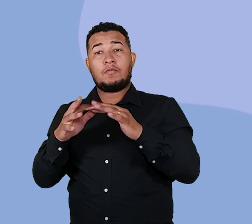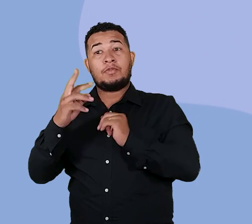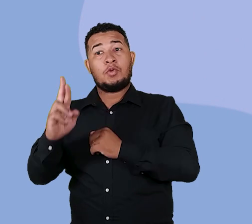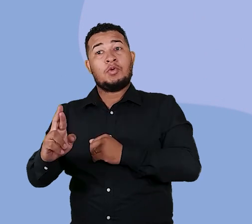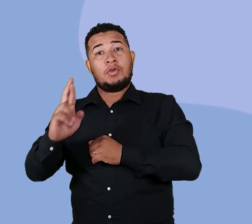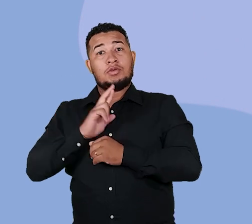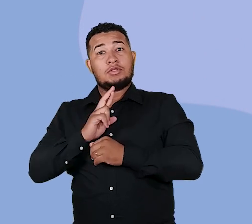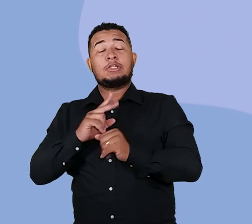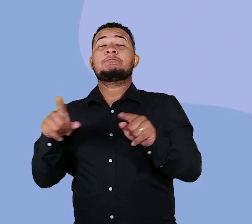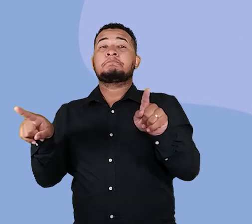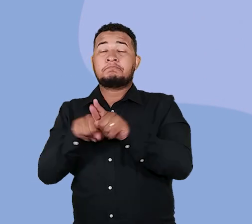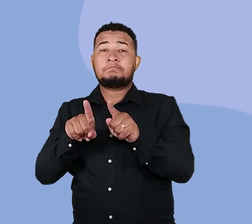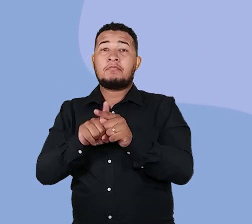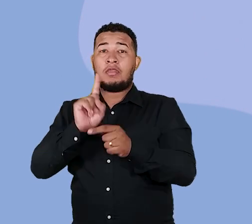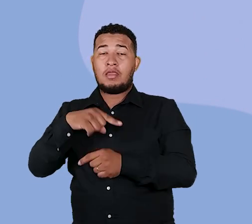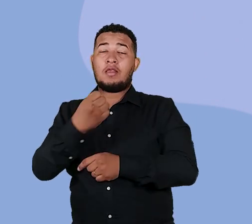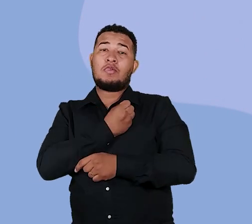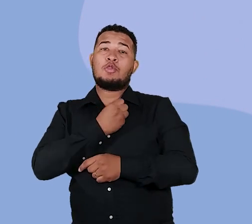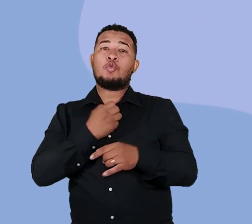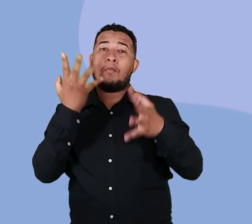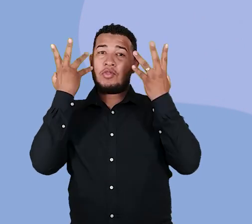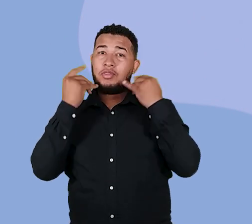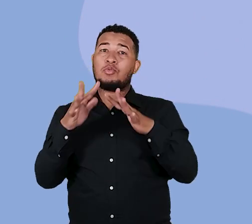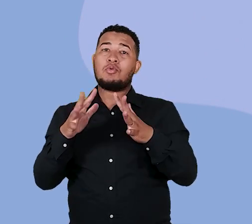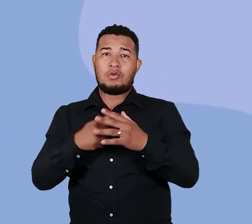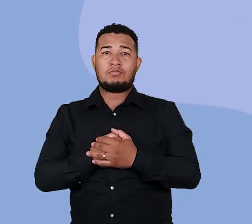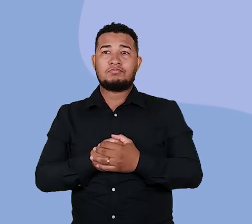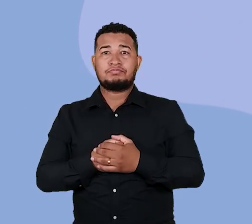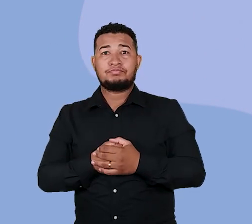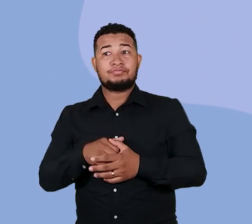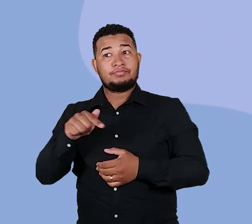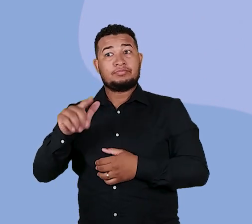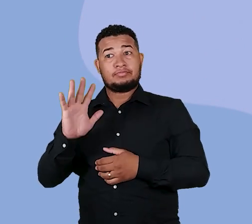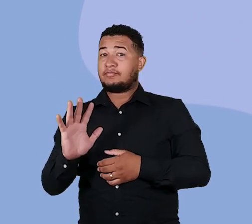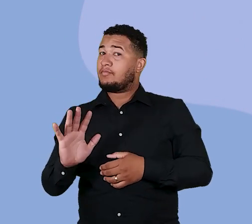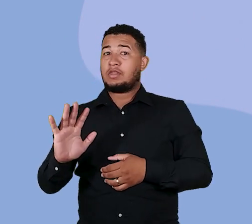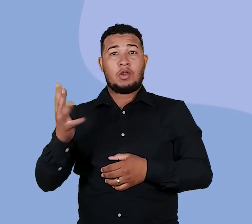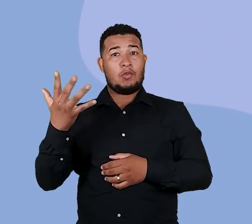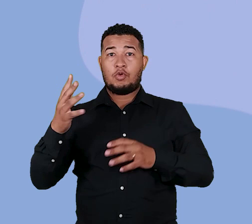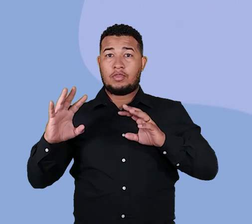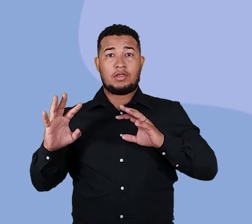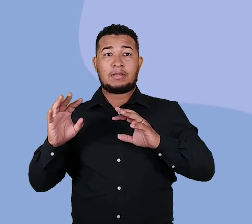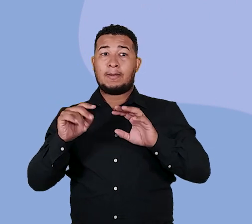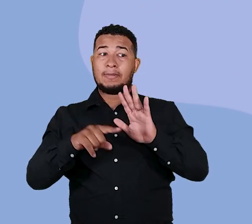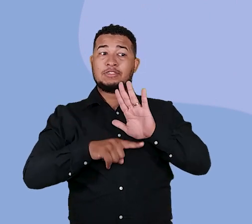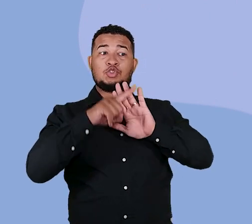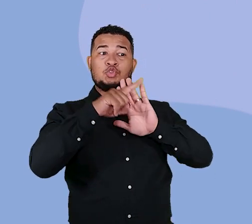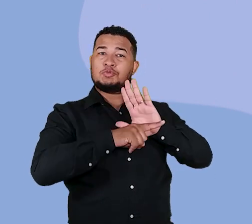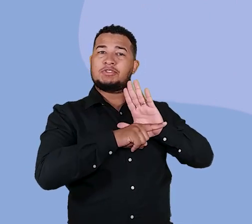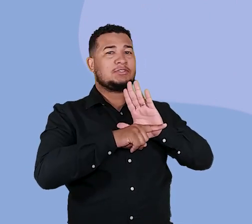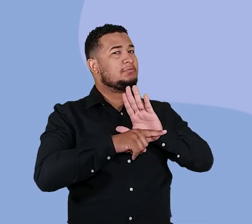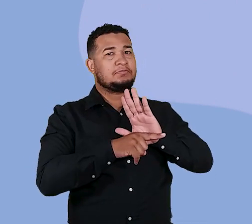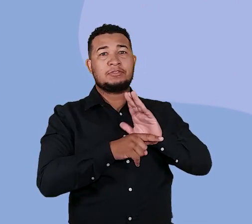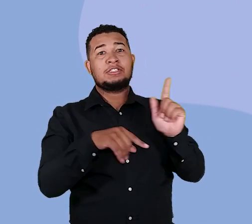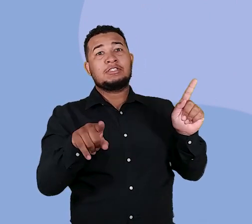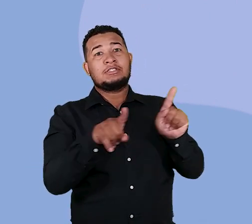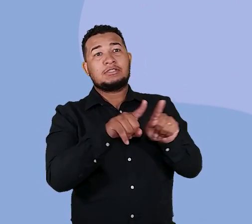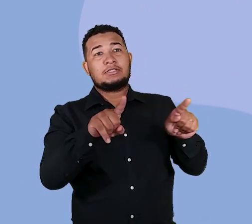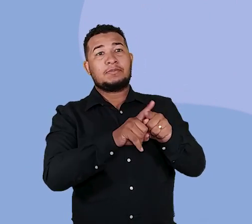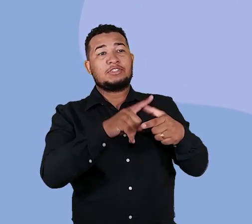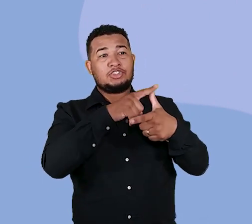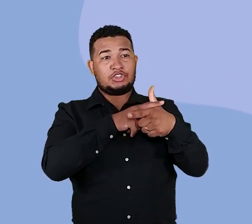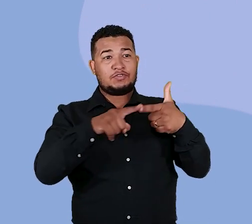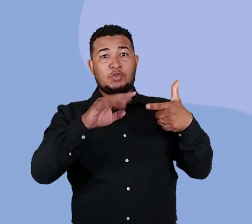também será um número natural. Isso não acontece em toda subtração, nem